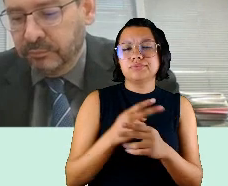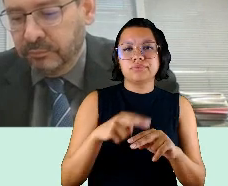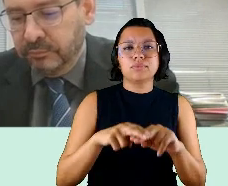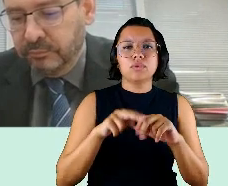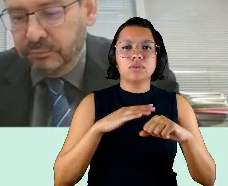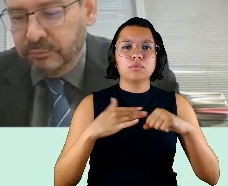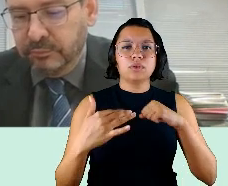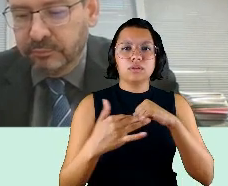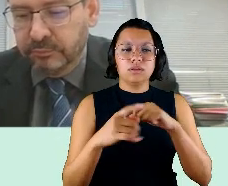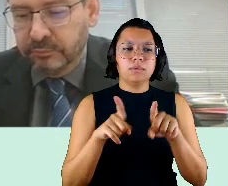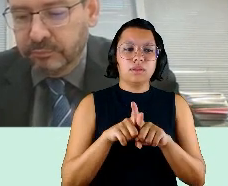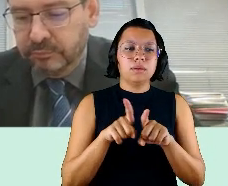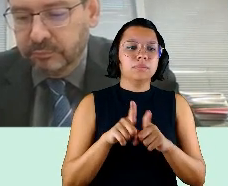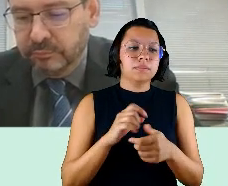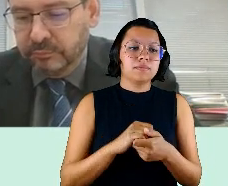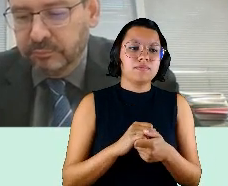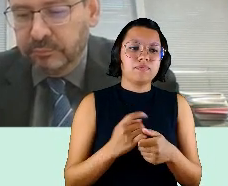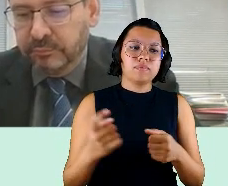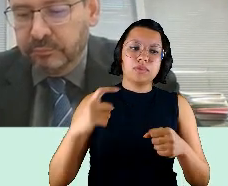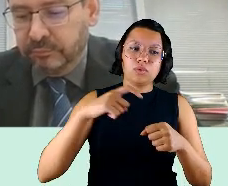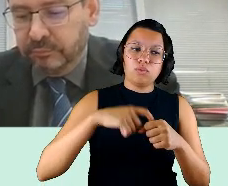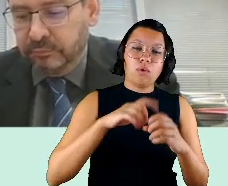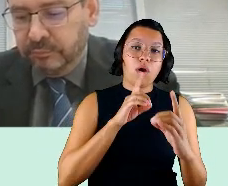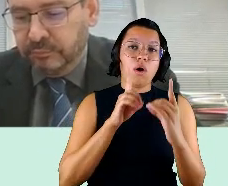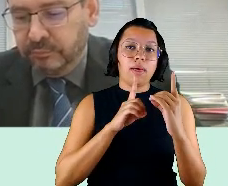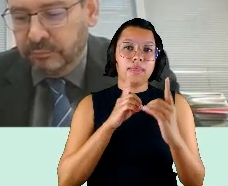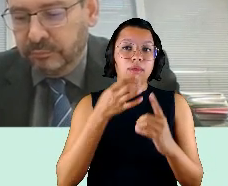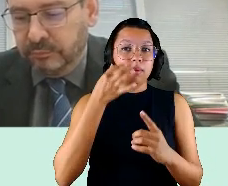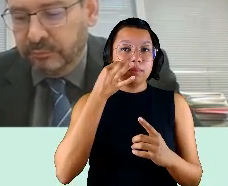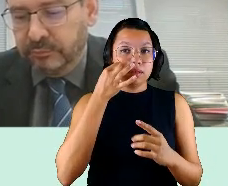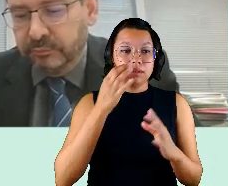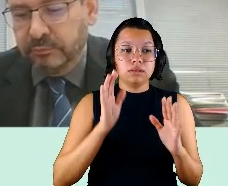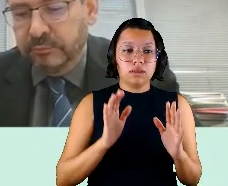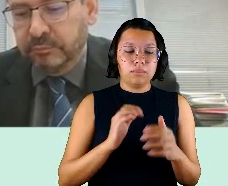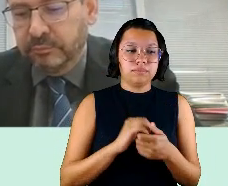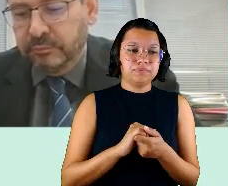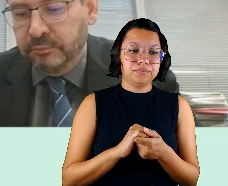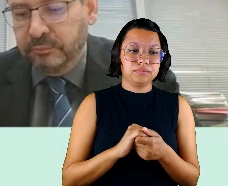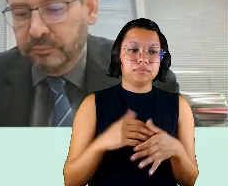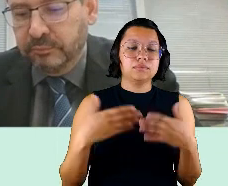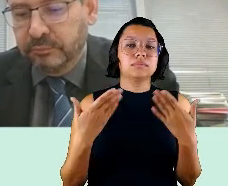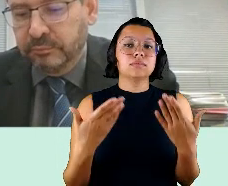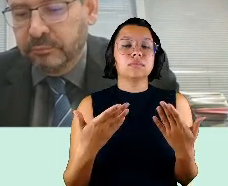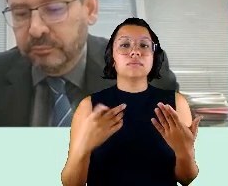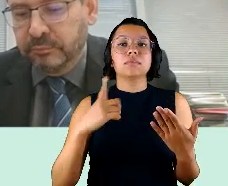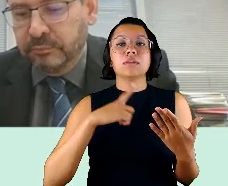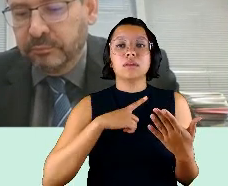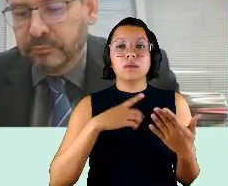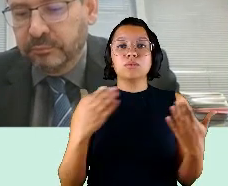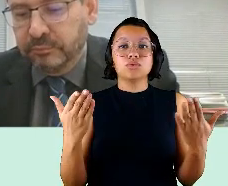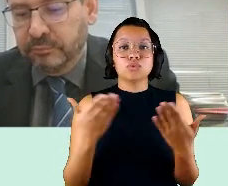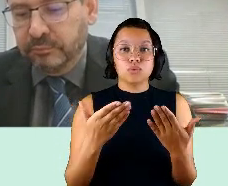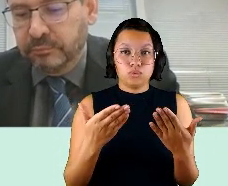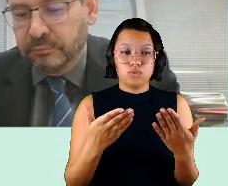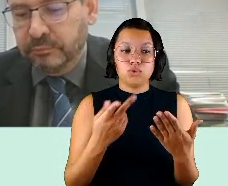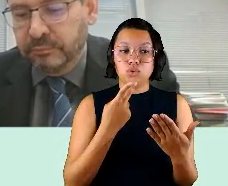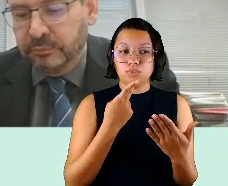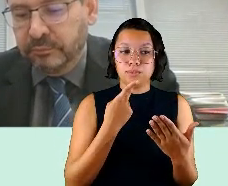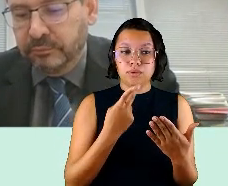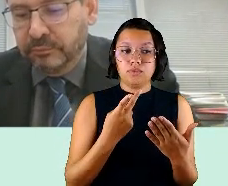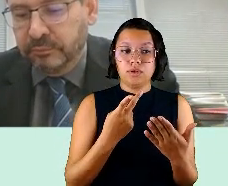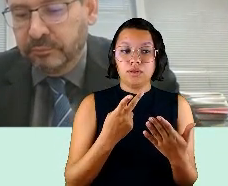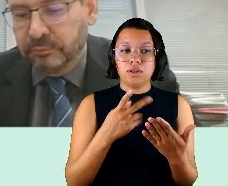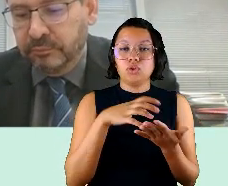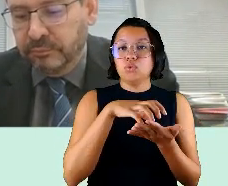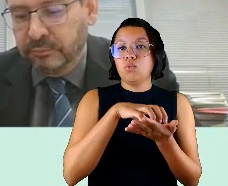se retornando ao atendimento presencial. Então, nós teremos hoje, para falar de modo